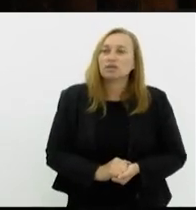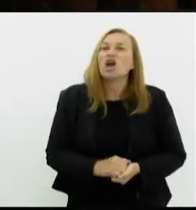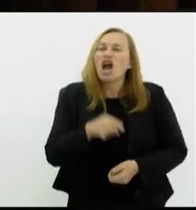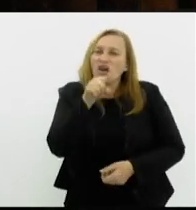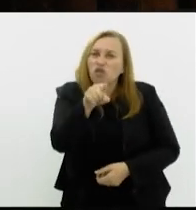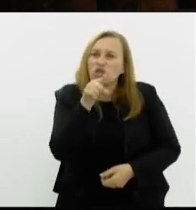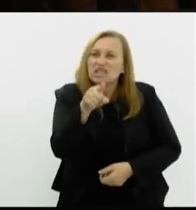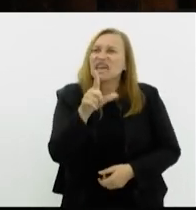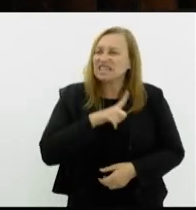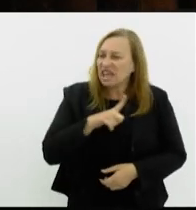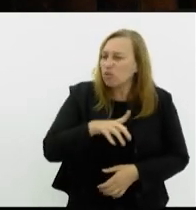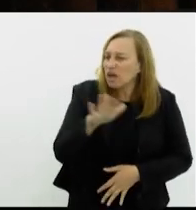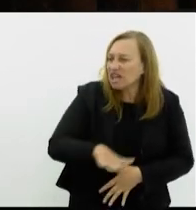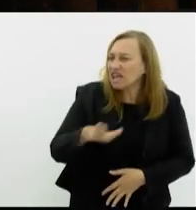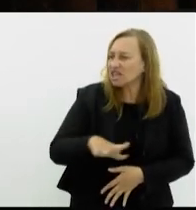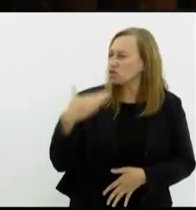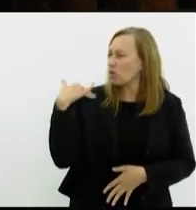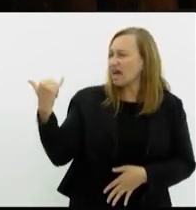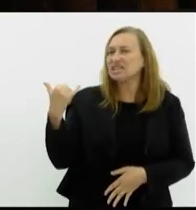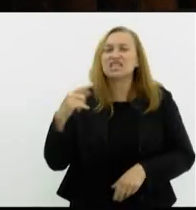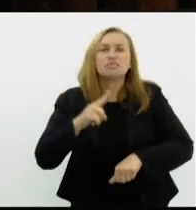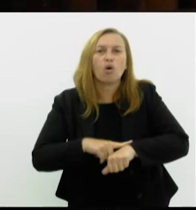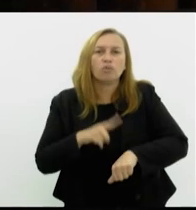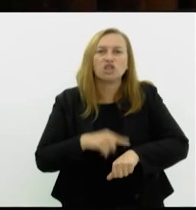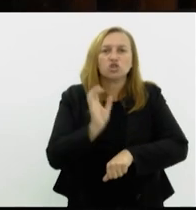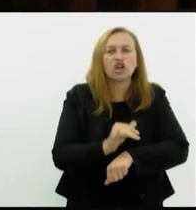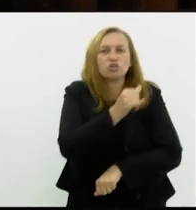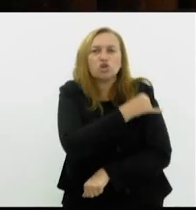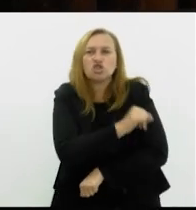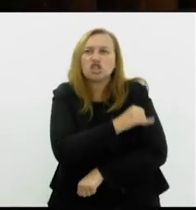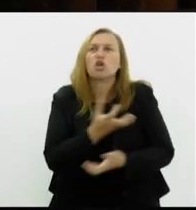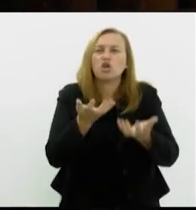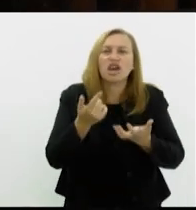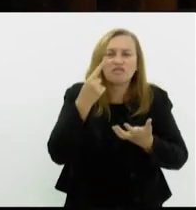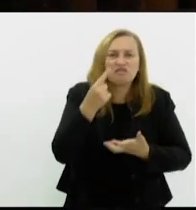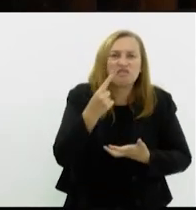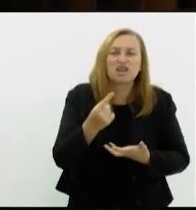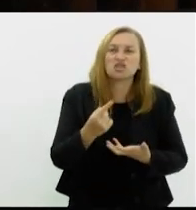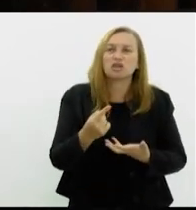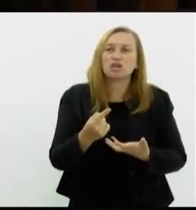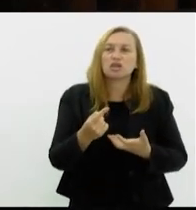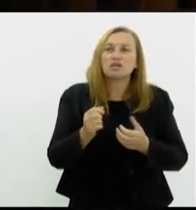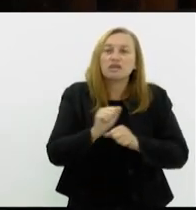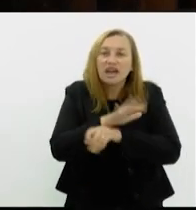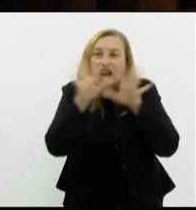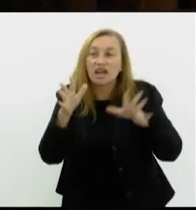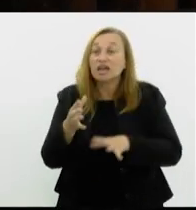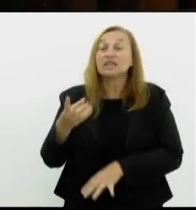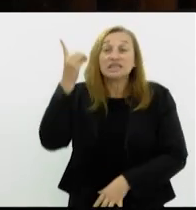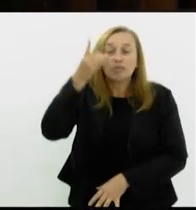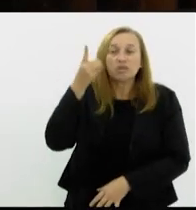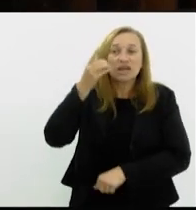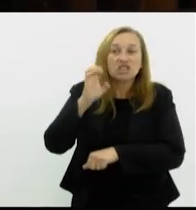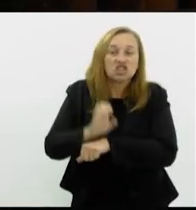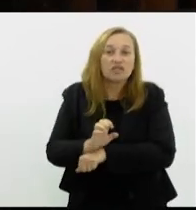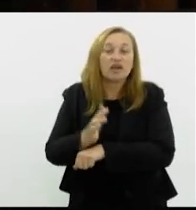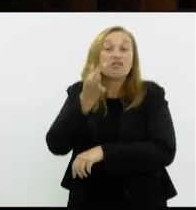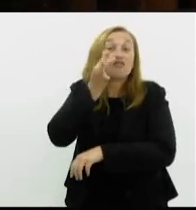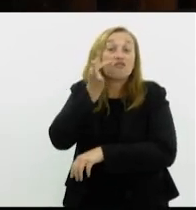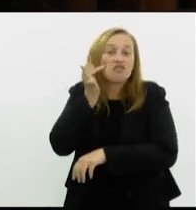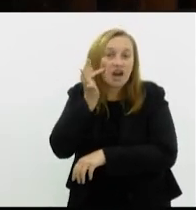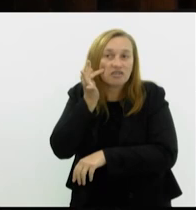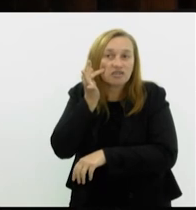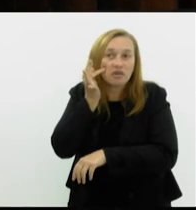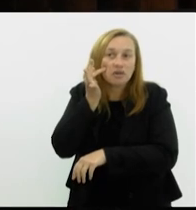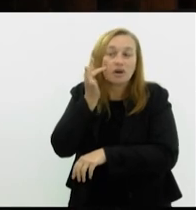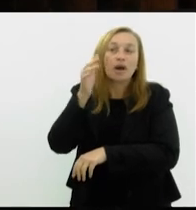você que tem uma criança do seu lado nesse momento no Estado do Rio de Janeiro, eu quero que fique muito claro que o deputado estadual Flávio Serafini,